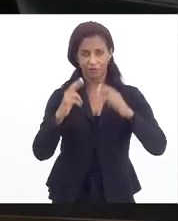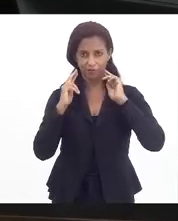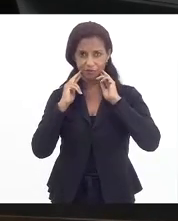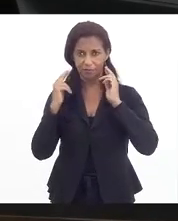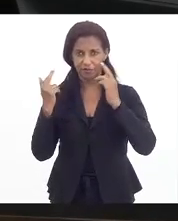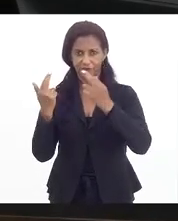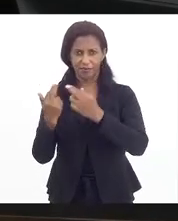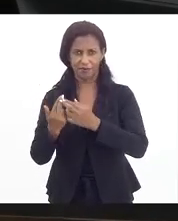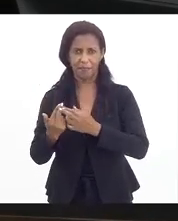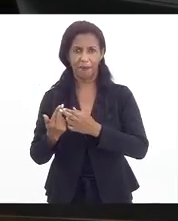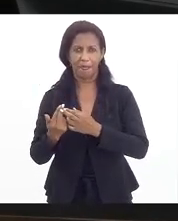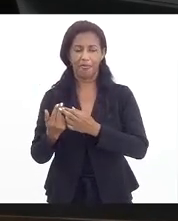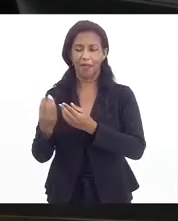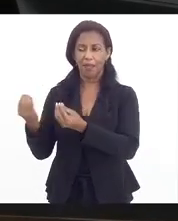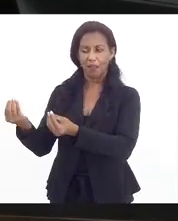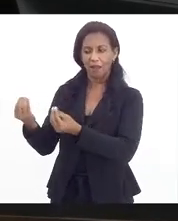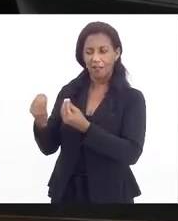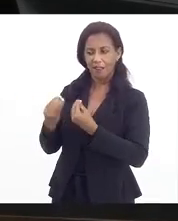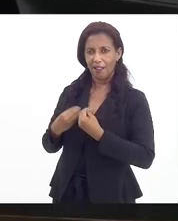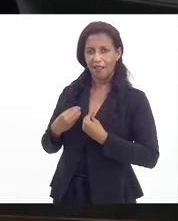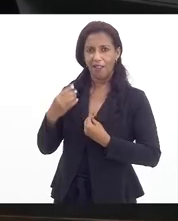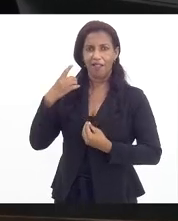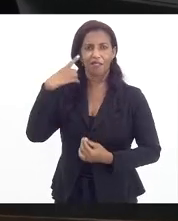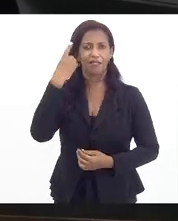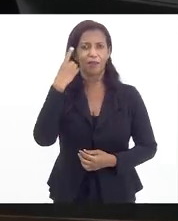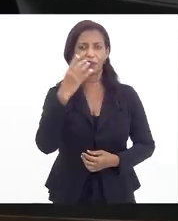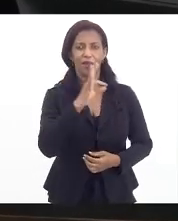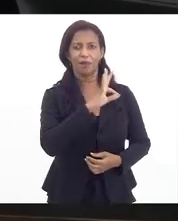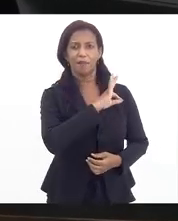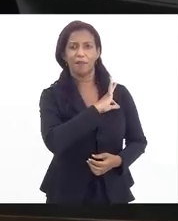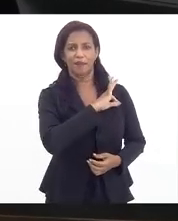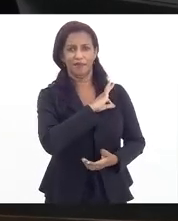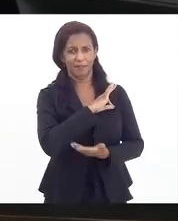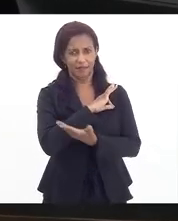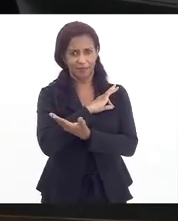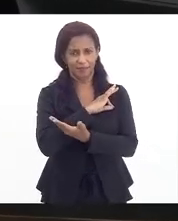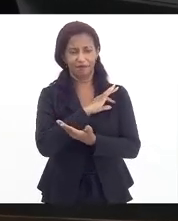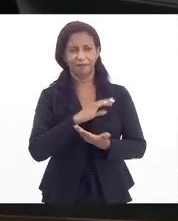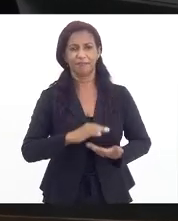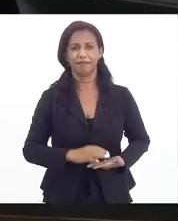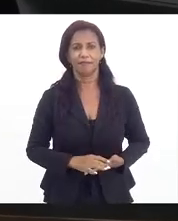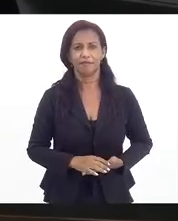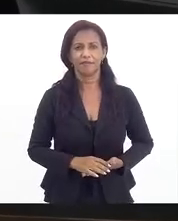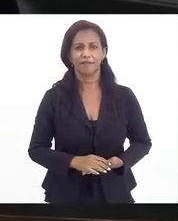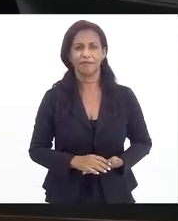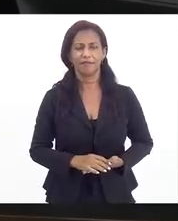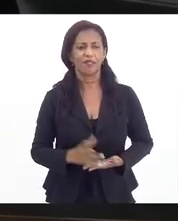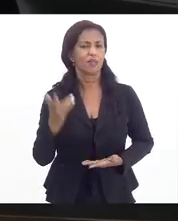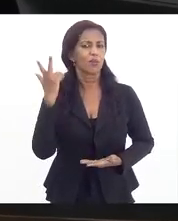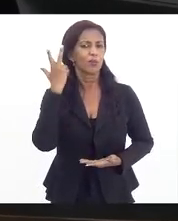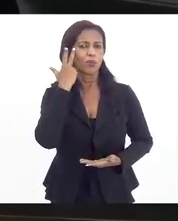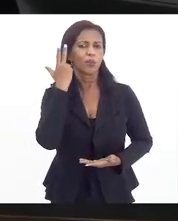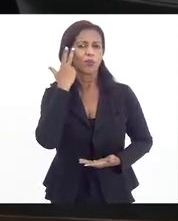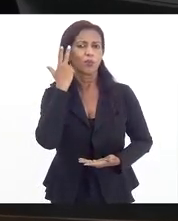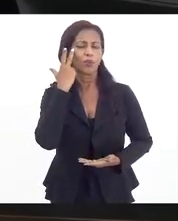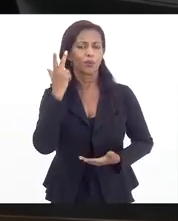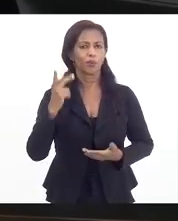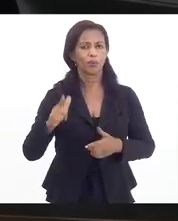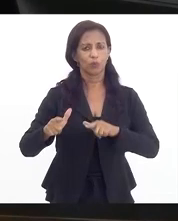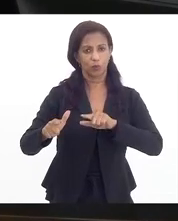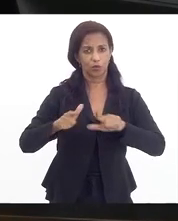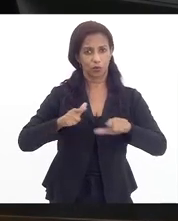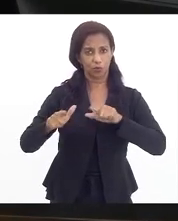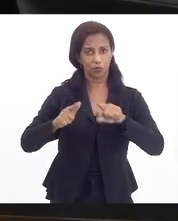me trouxe a deputada Martha Rocha e é muito comum no